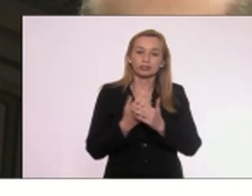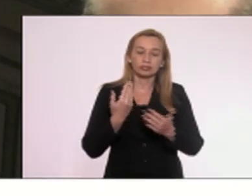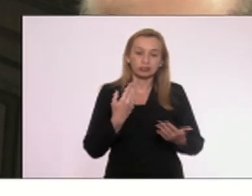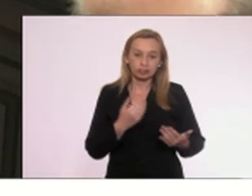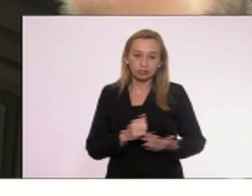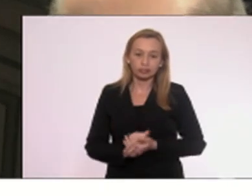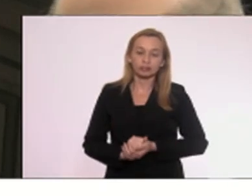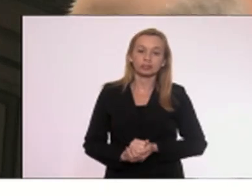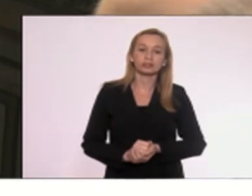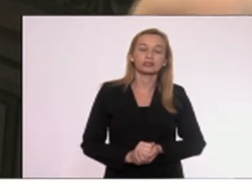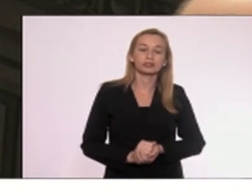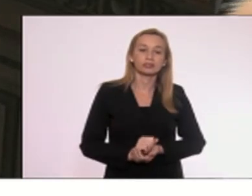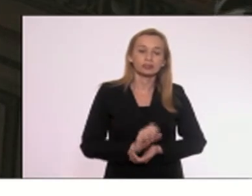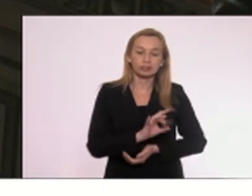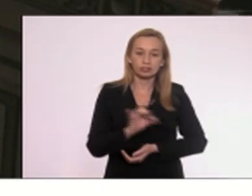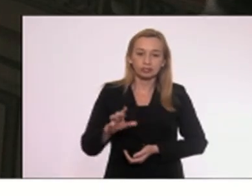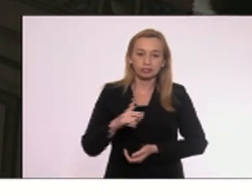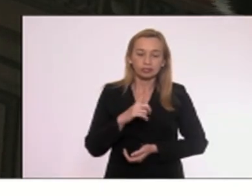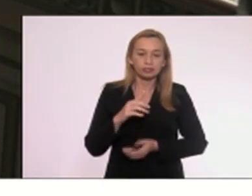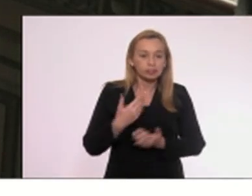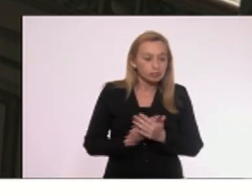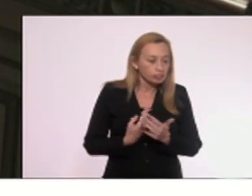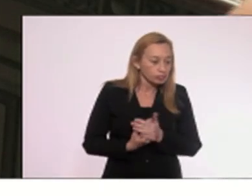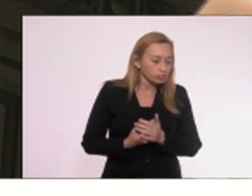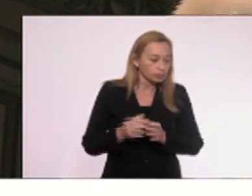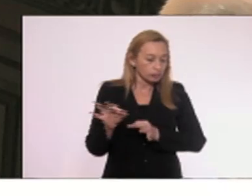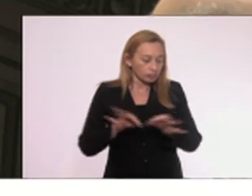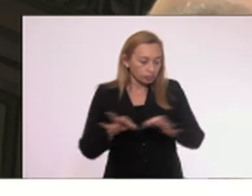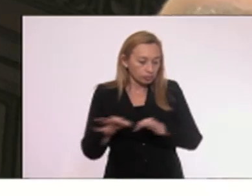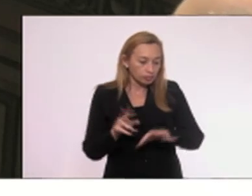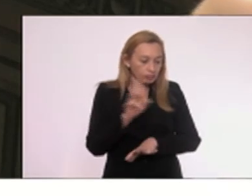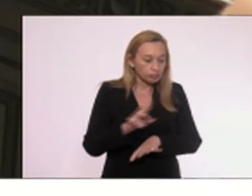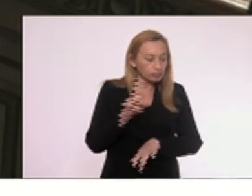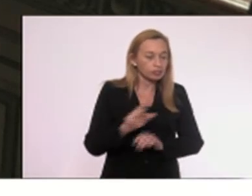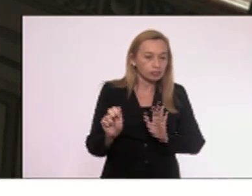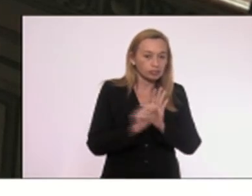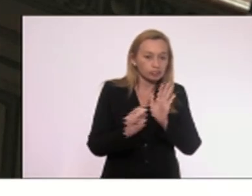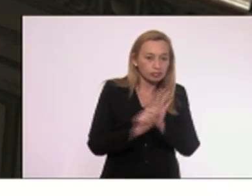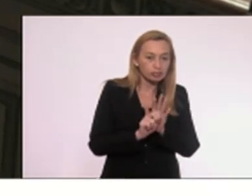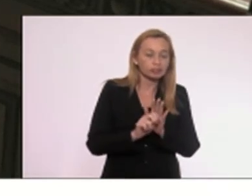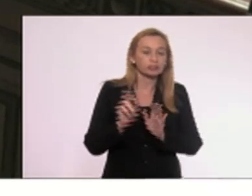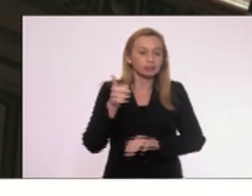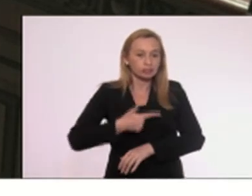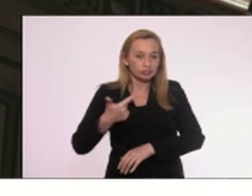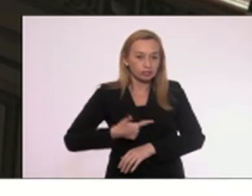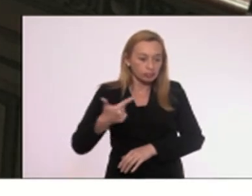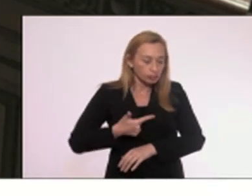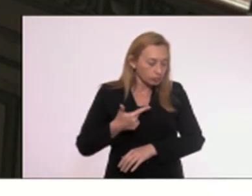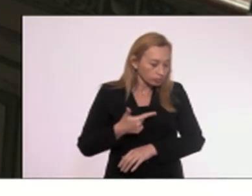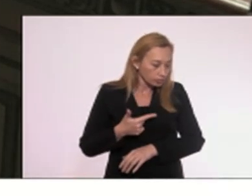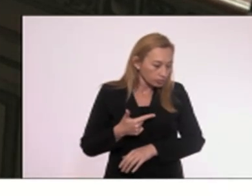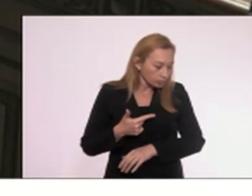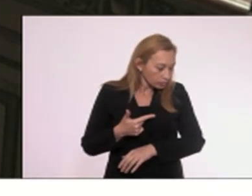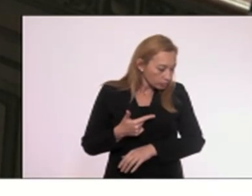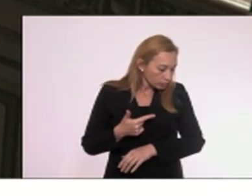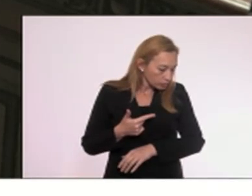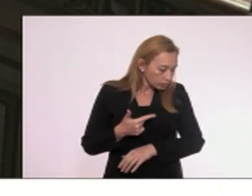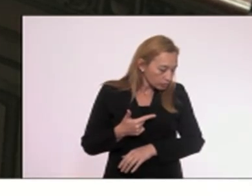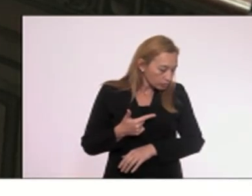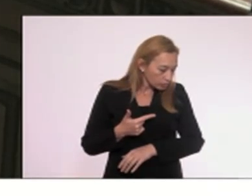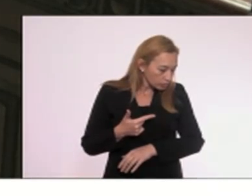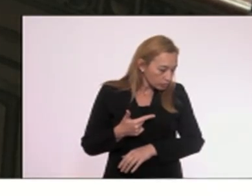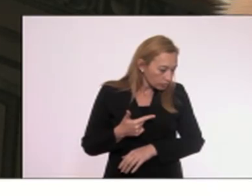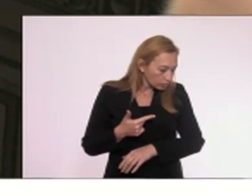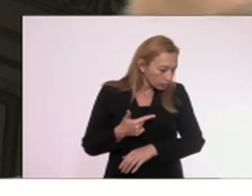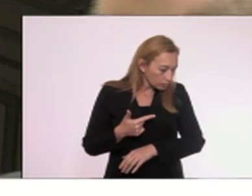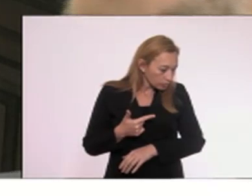São metas do programa: organizar ações preventivas em relação ao uso de drogas. 2. Identificar e prevenir a interveniência de fatores